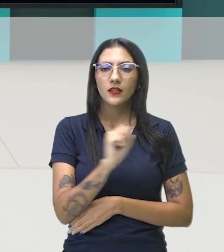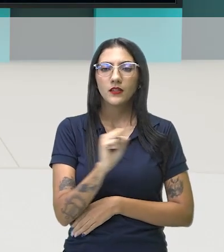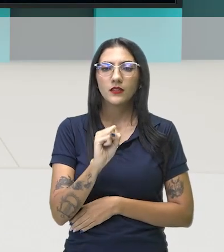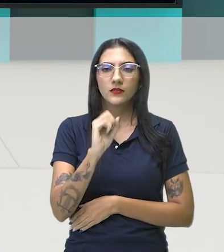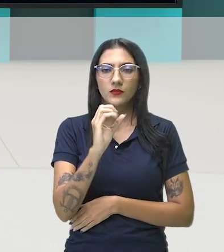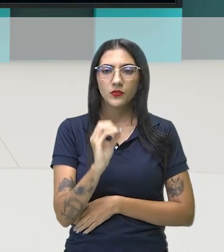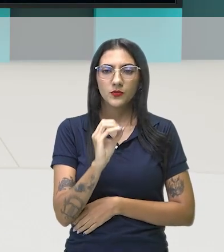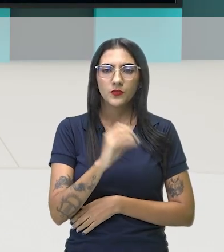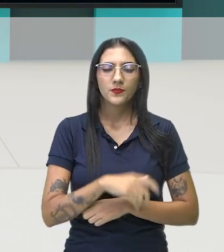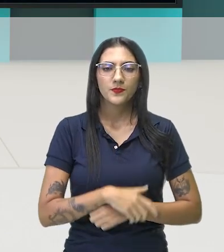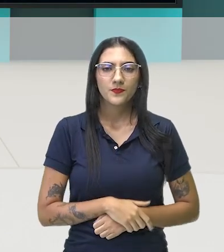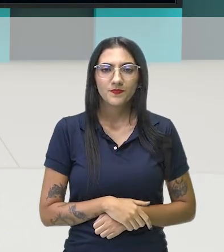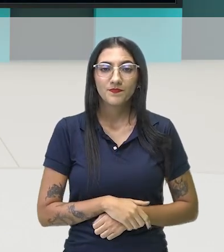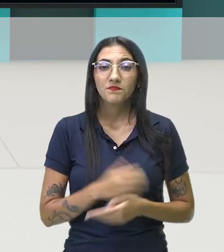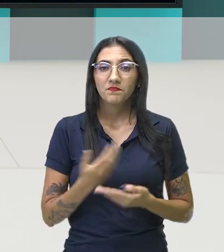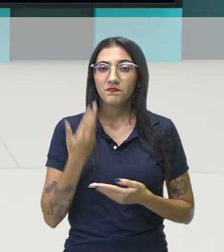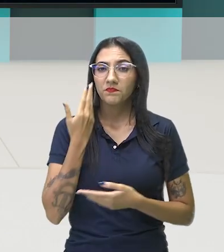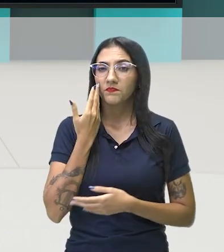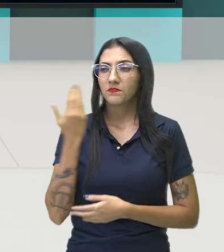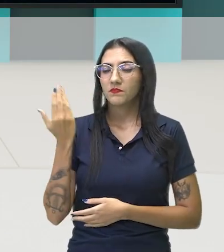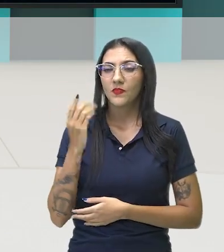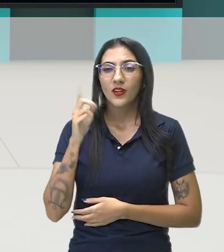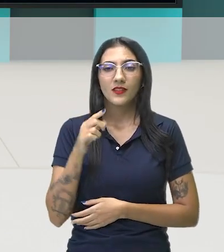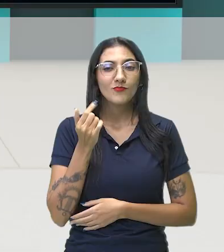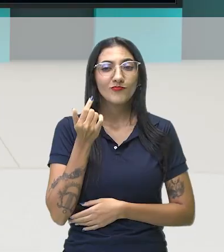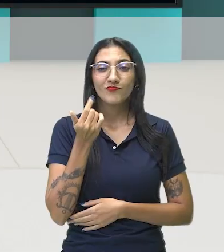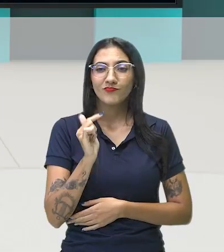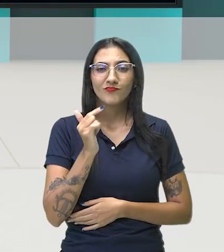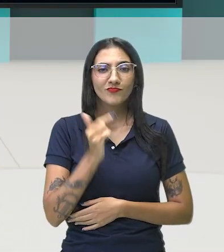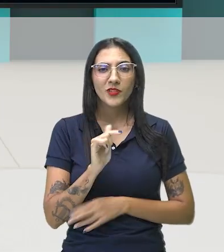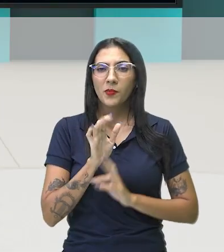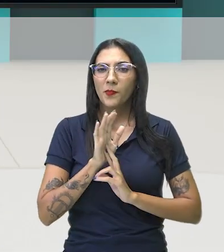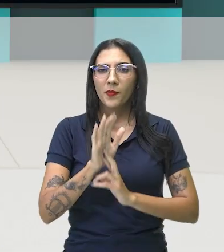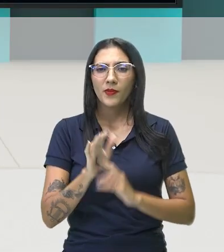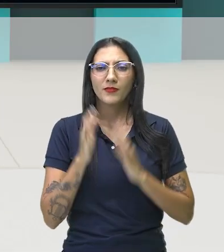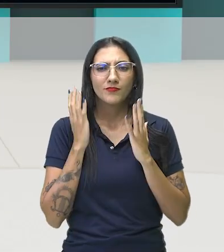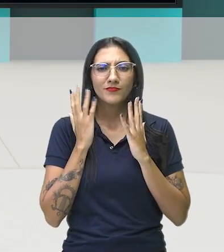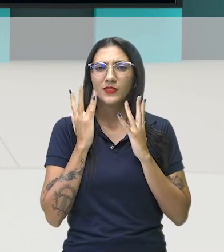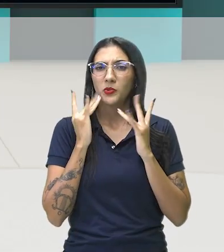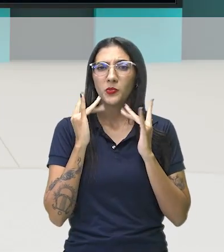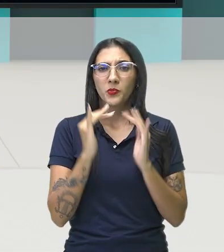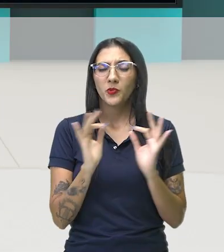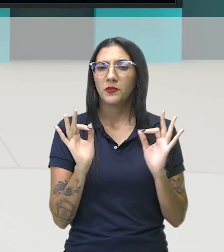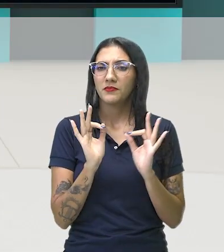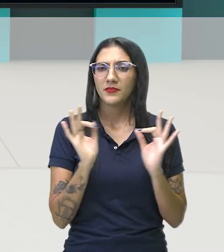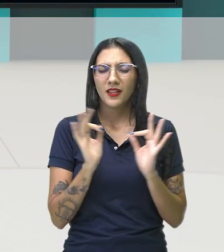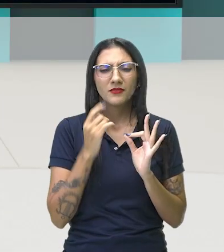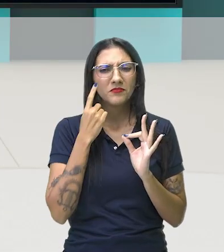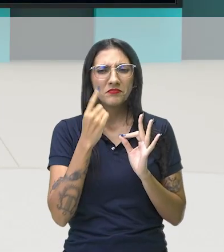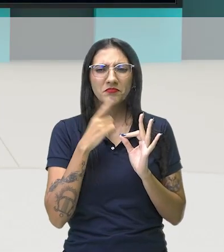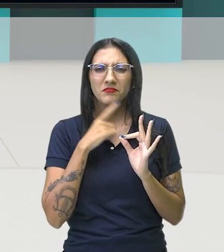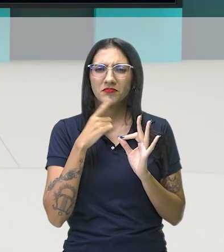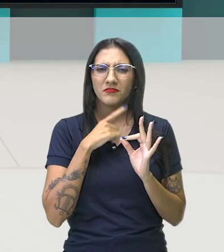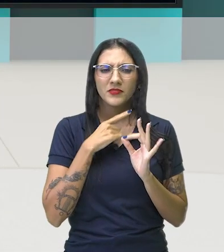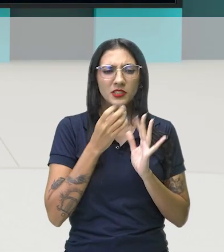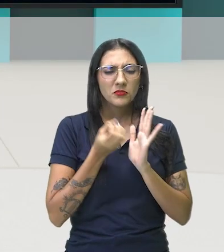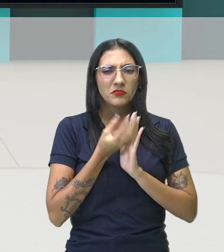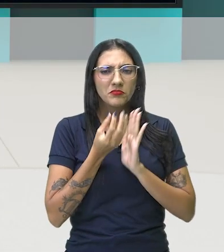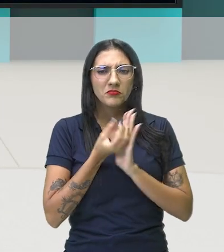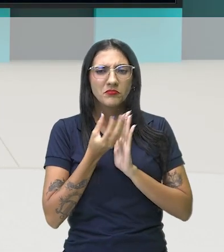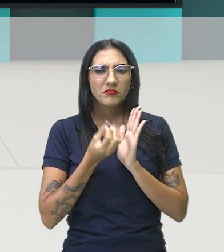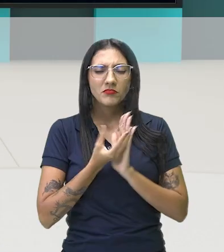como vocês podem ver aqui, o artista não retrata uma obra naturalista, e sim ela é